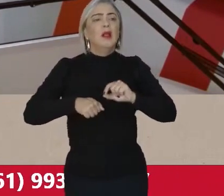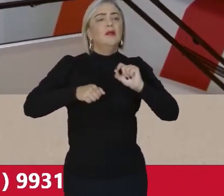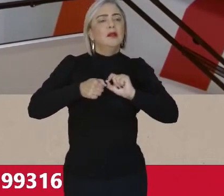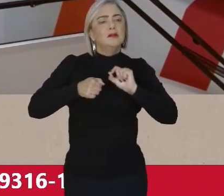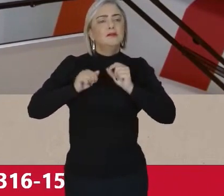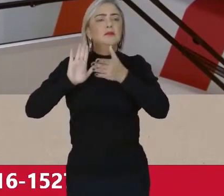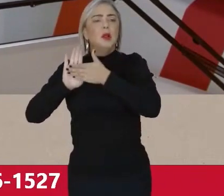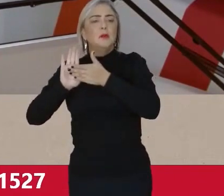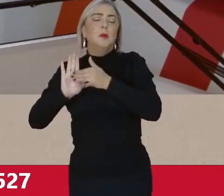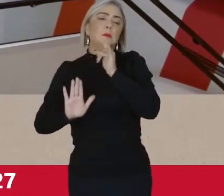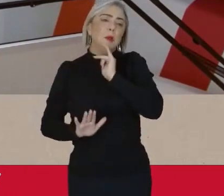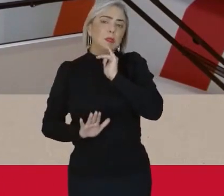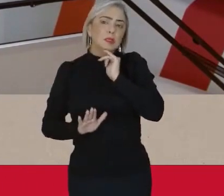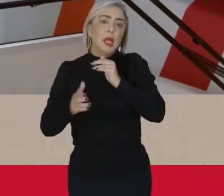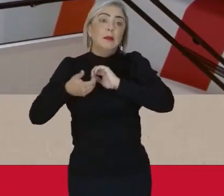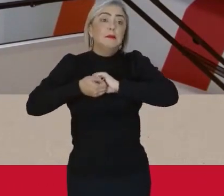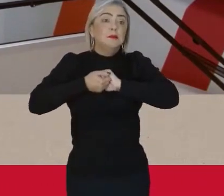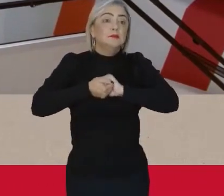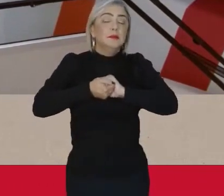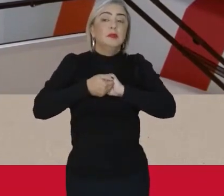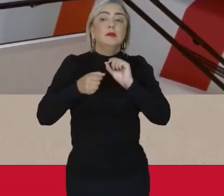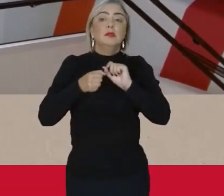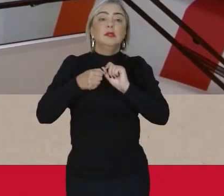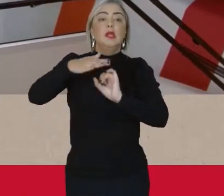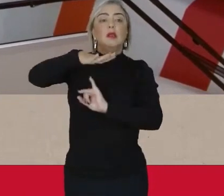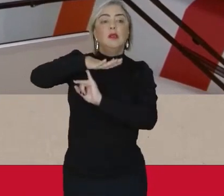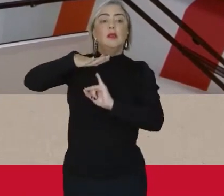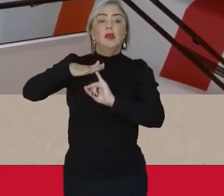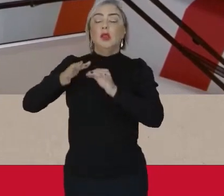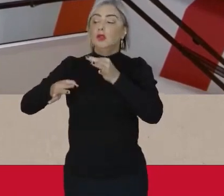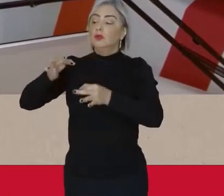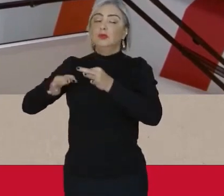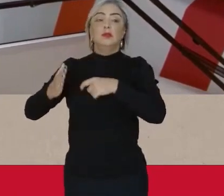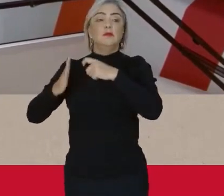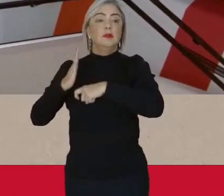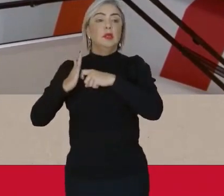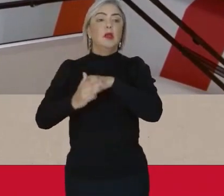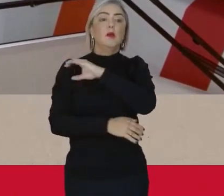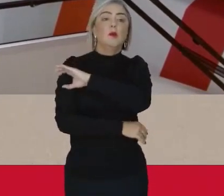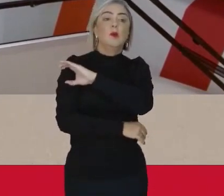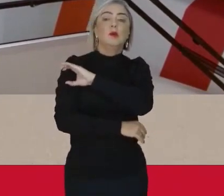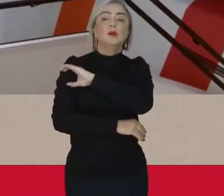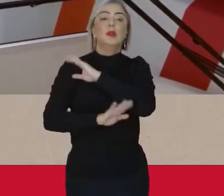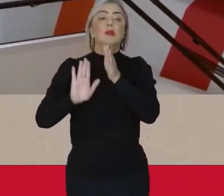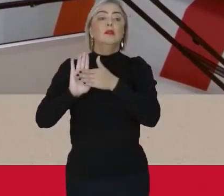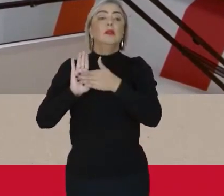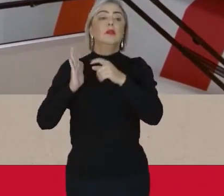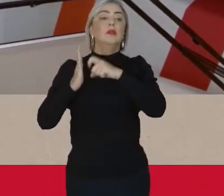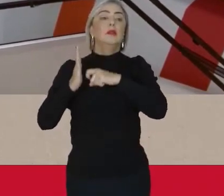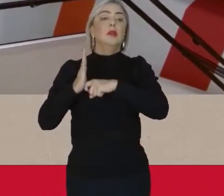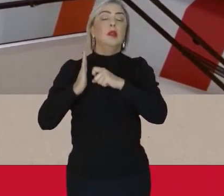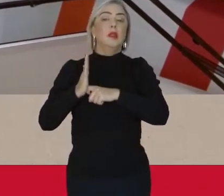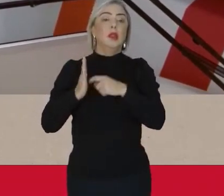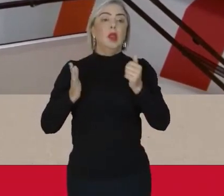propostas. Por exemplo, a parceria que fizemos com o Instituto Justiça Fiscal, que coordena a campanha pela taxação de super